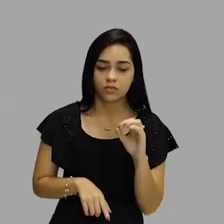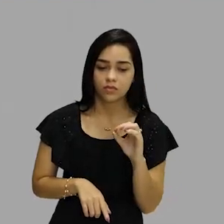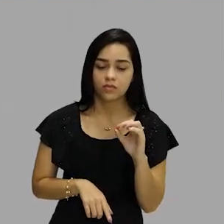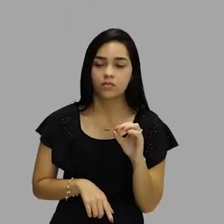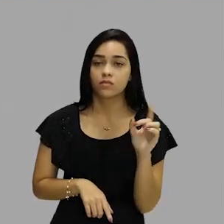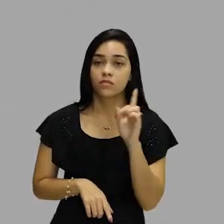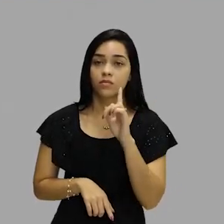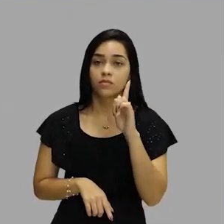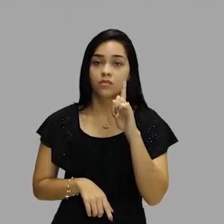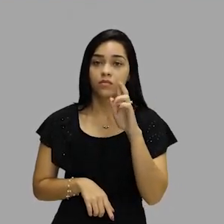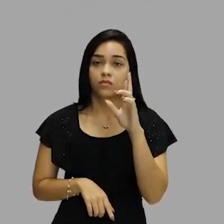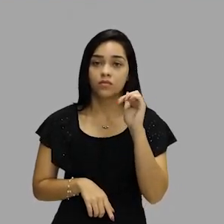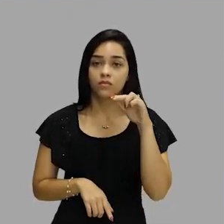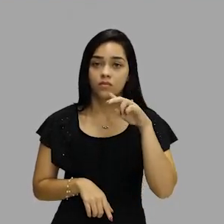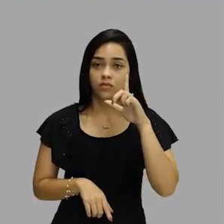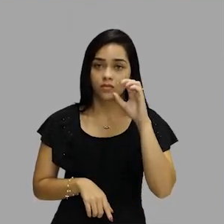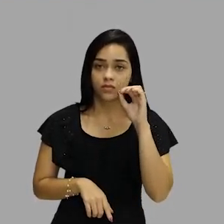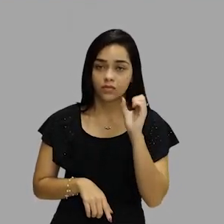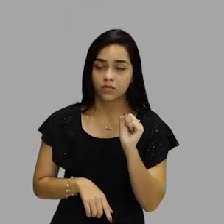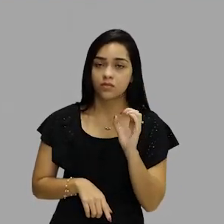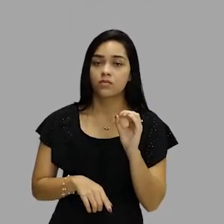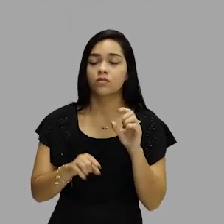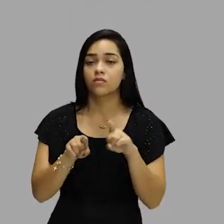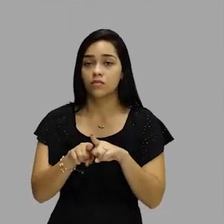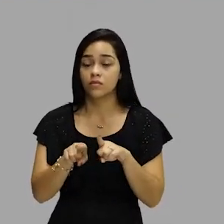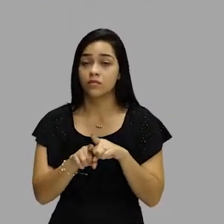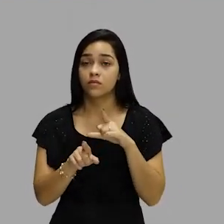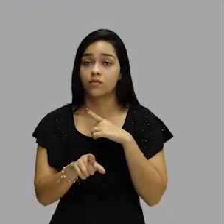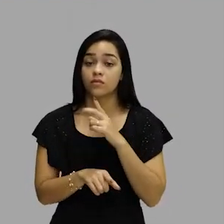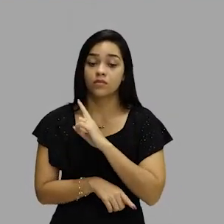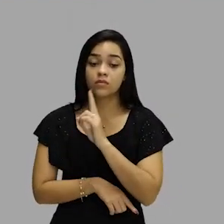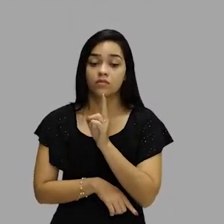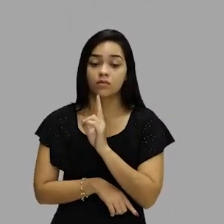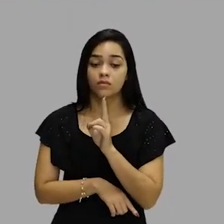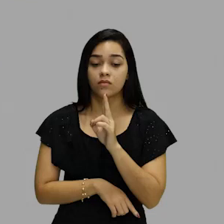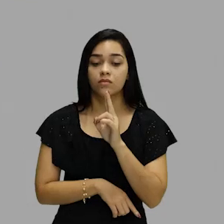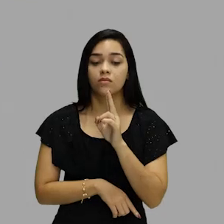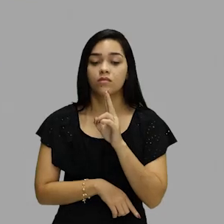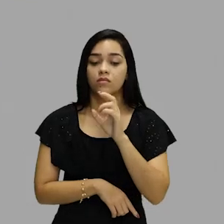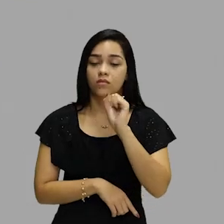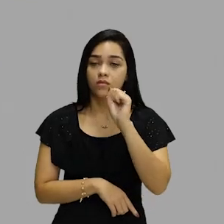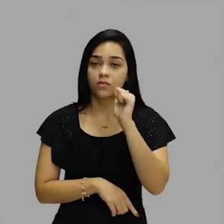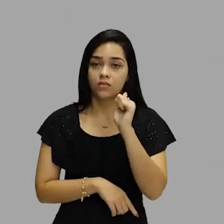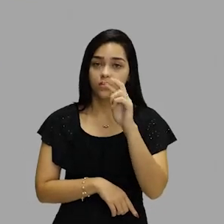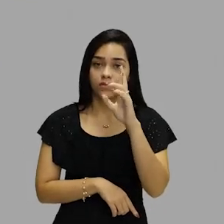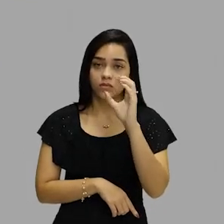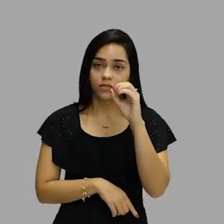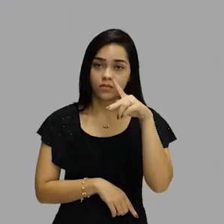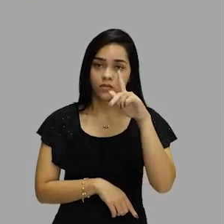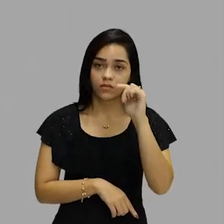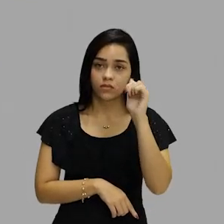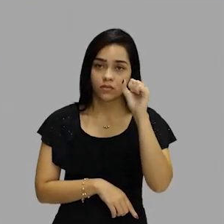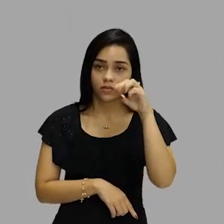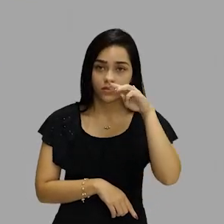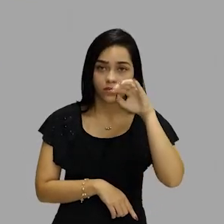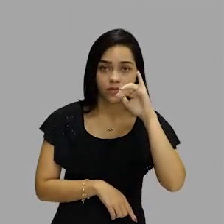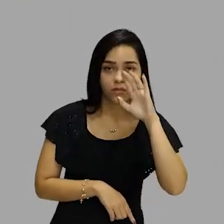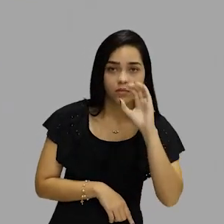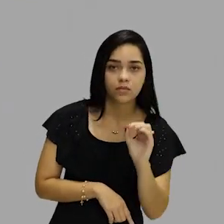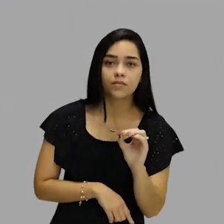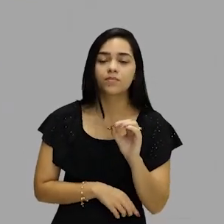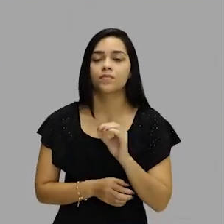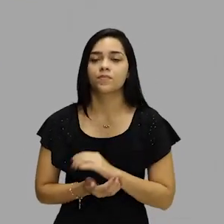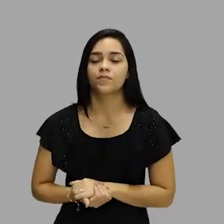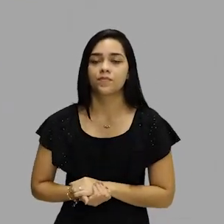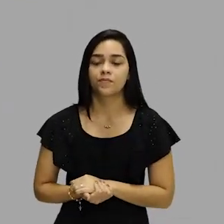não granuloso, né? Ele é chamado de retículo sarcoplasmático.